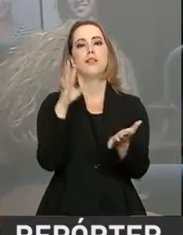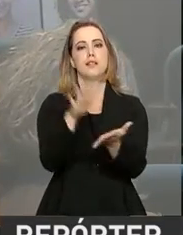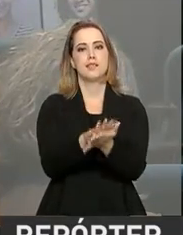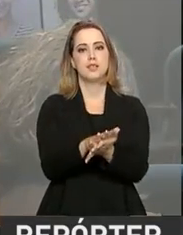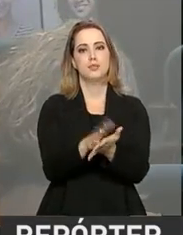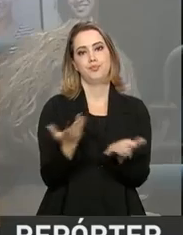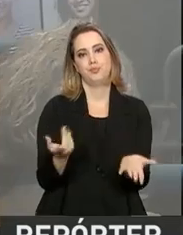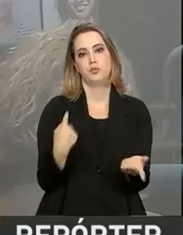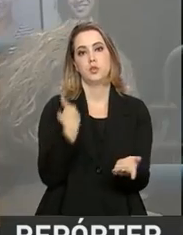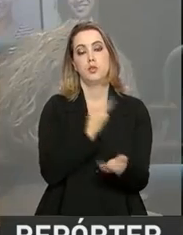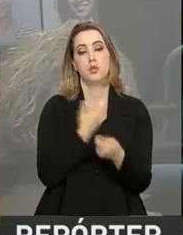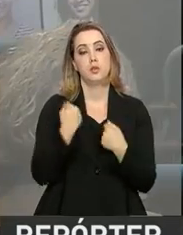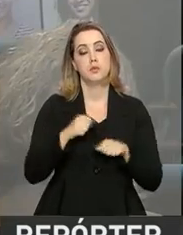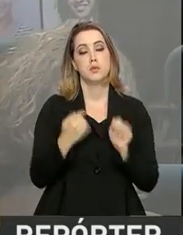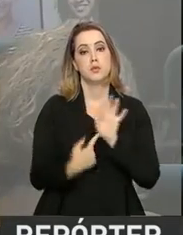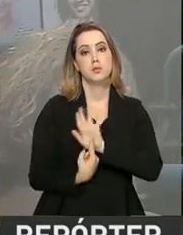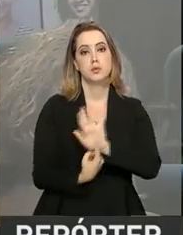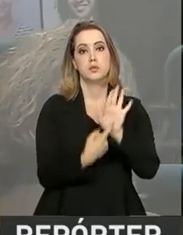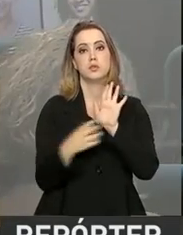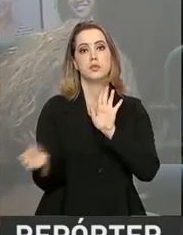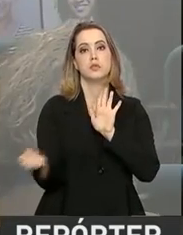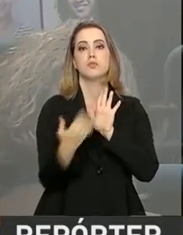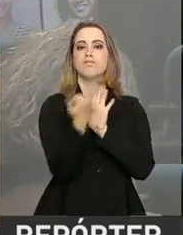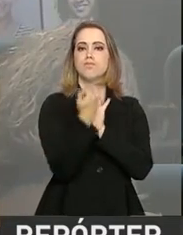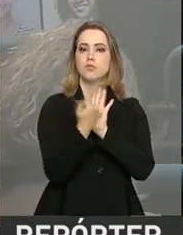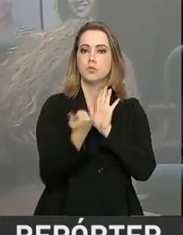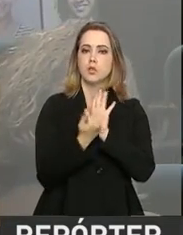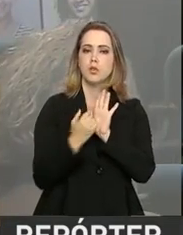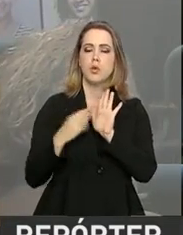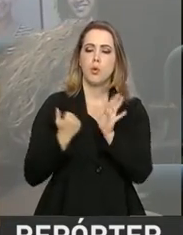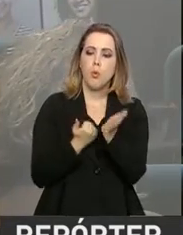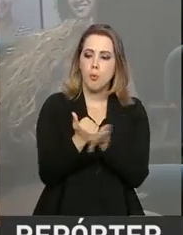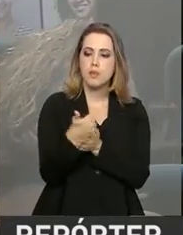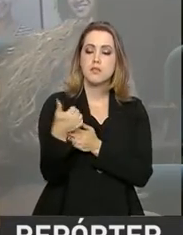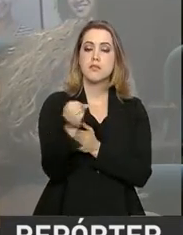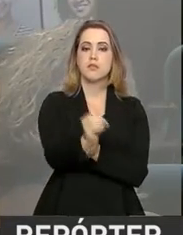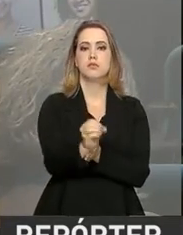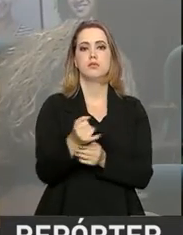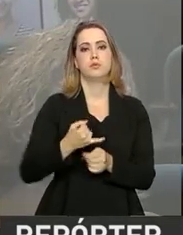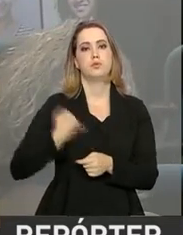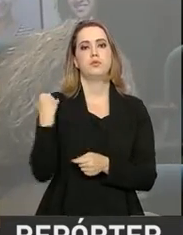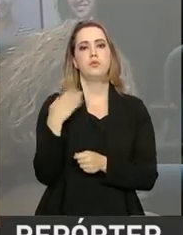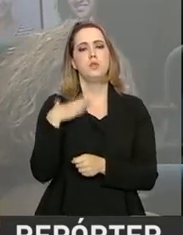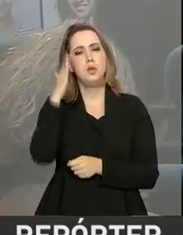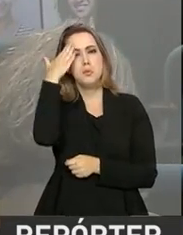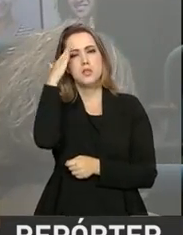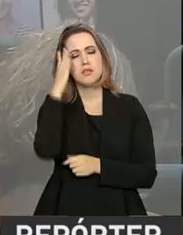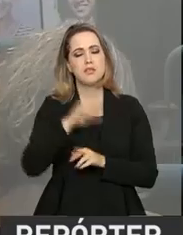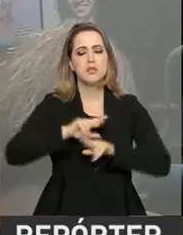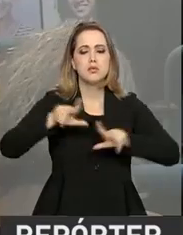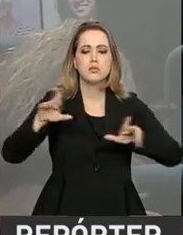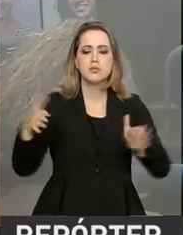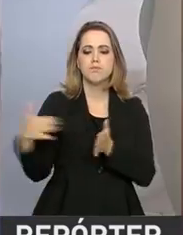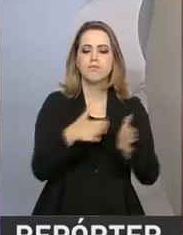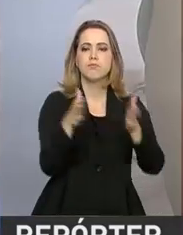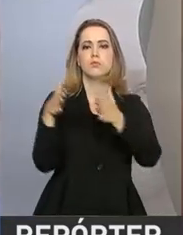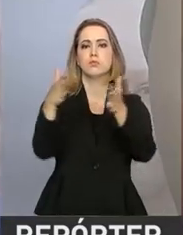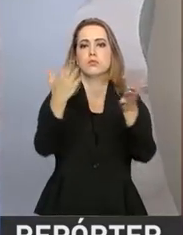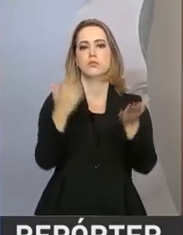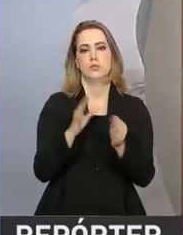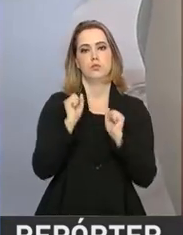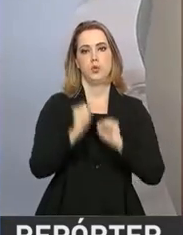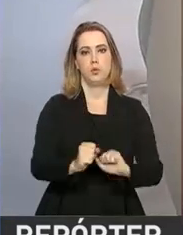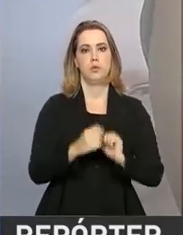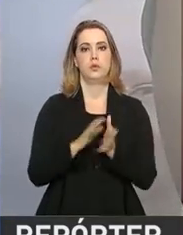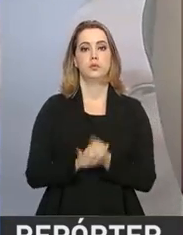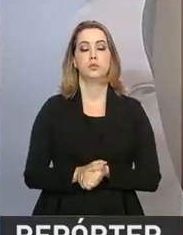para elas. Nós precisamos apresentar novos projetos, empoderá-las desde os 10 anos para que elas compreendam que há muitos caminhos possíveis. Para a